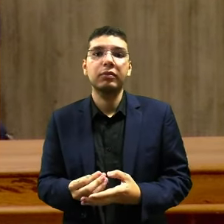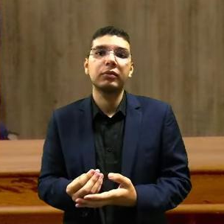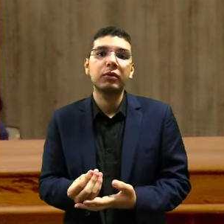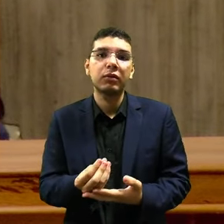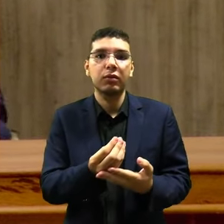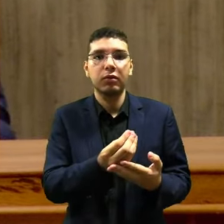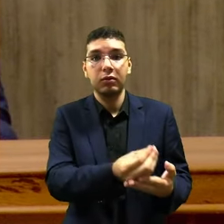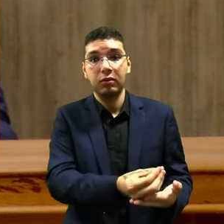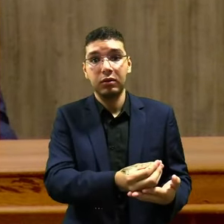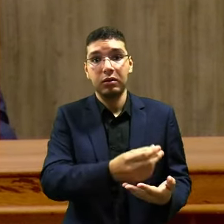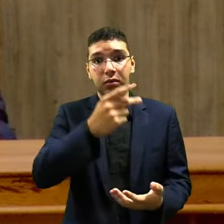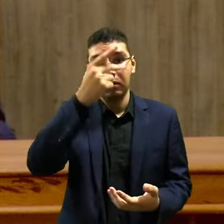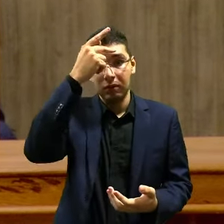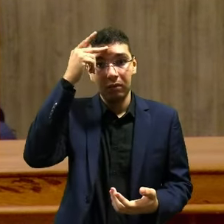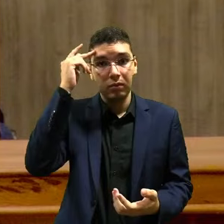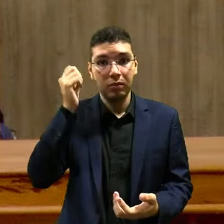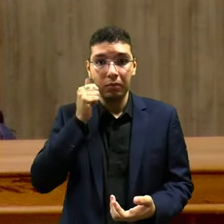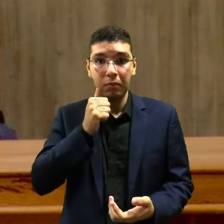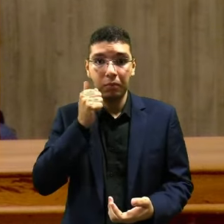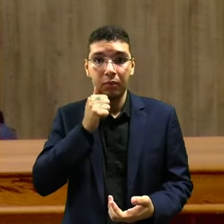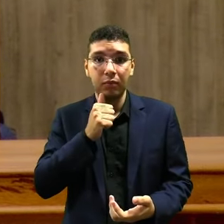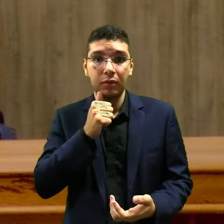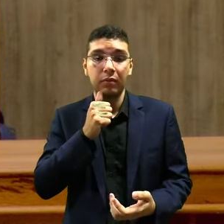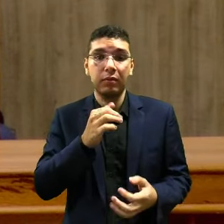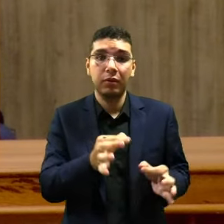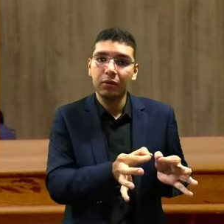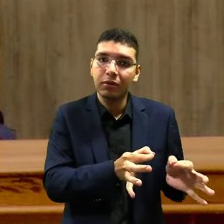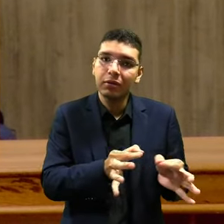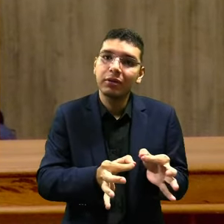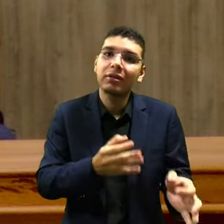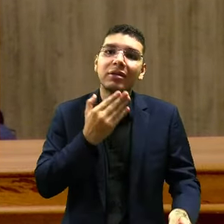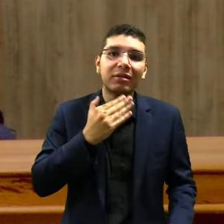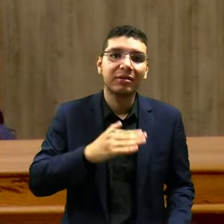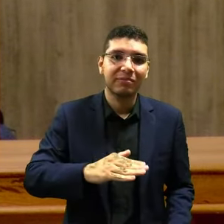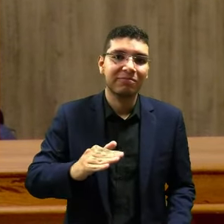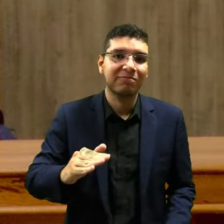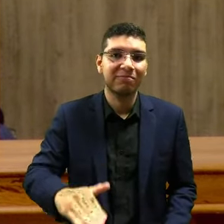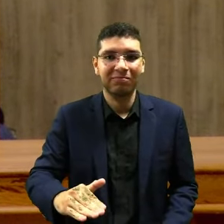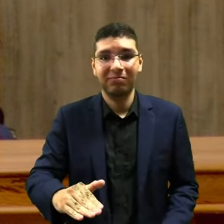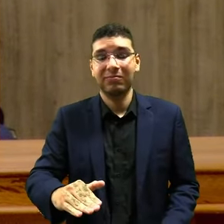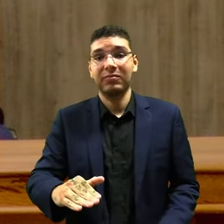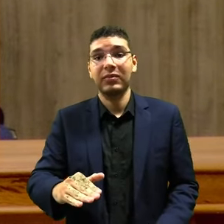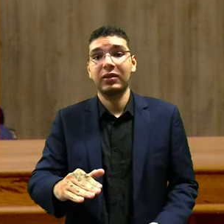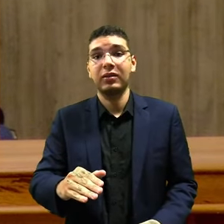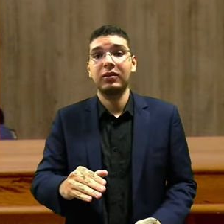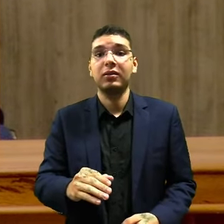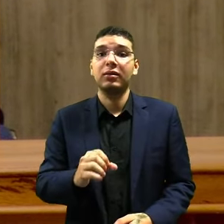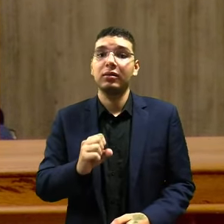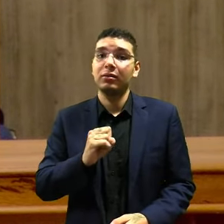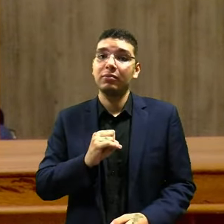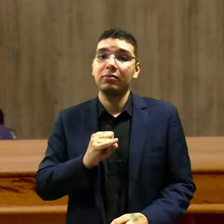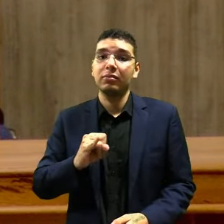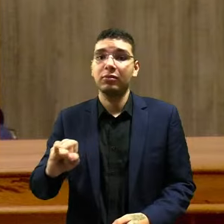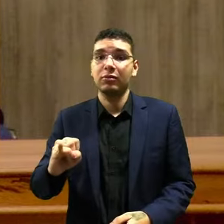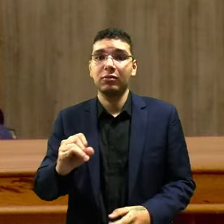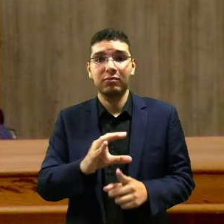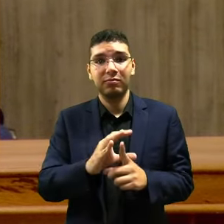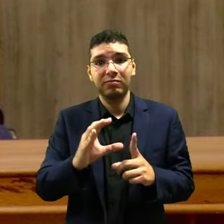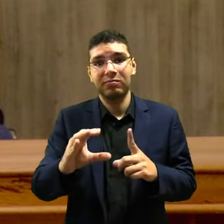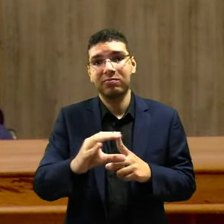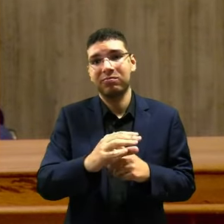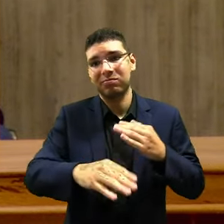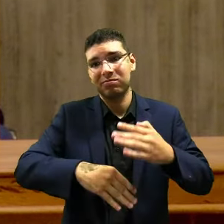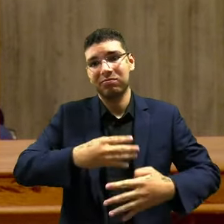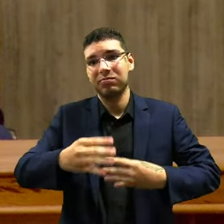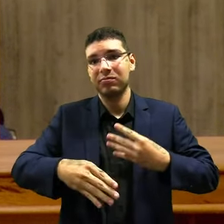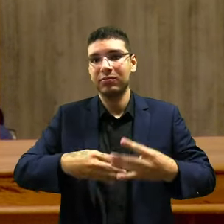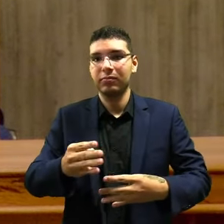muito aquele ali da frente é sen não tira a atenção do culto viu Obrigado irmão Então